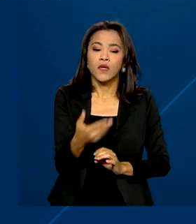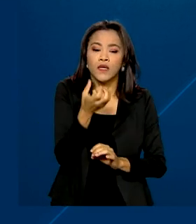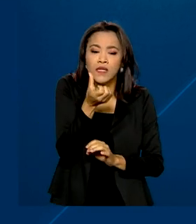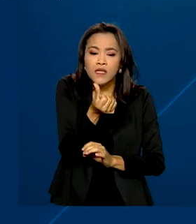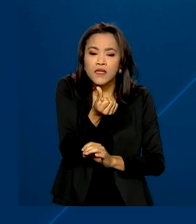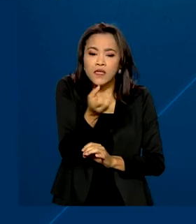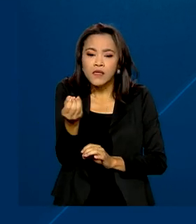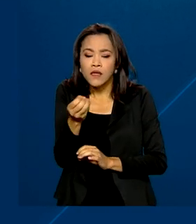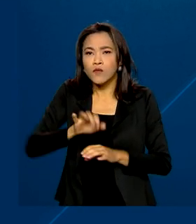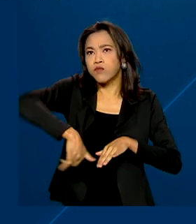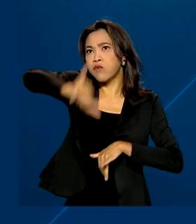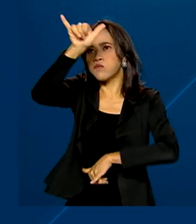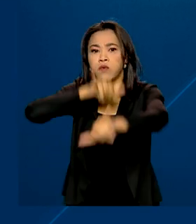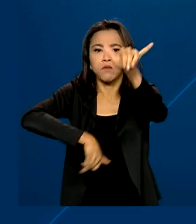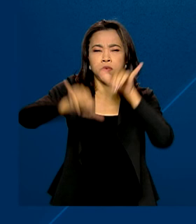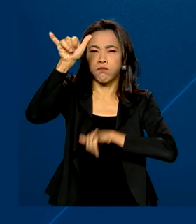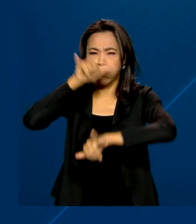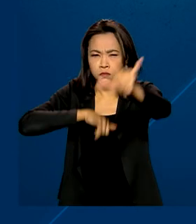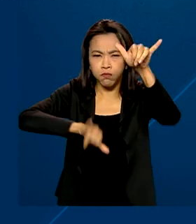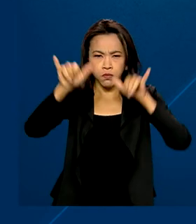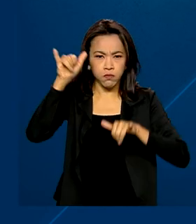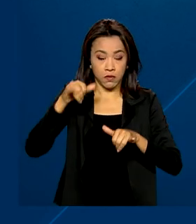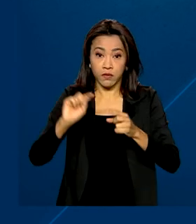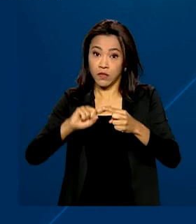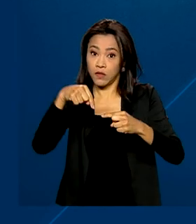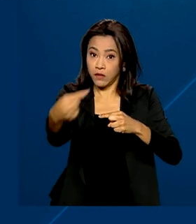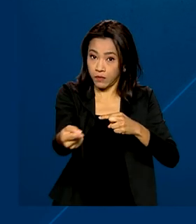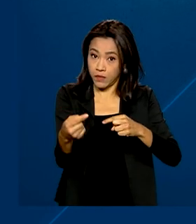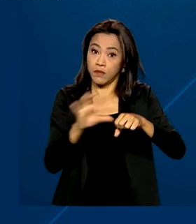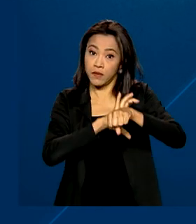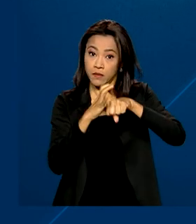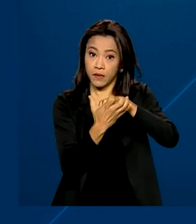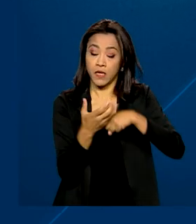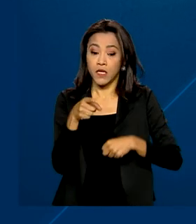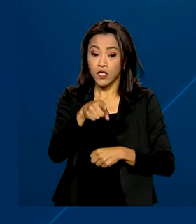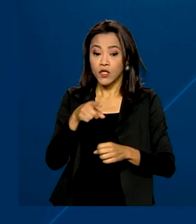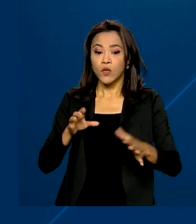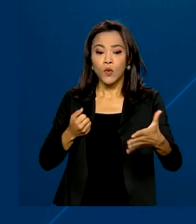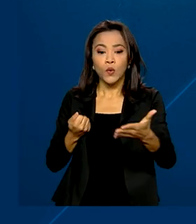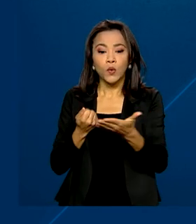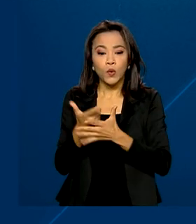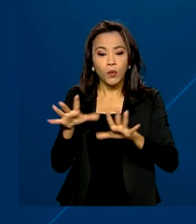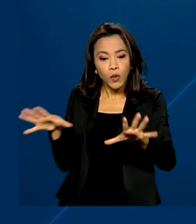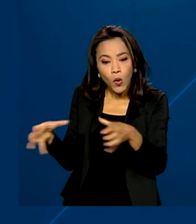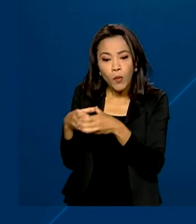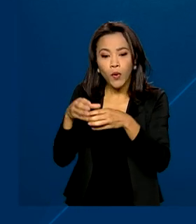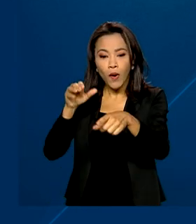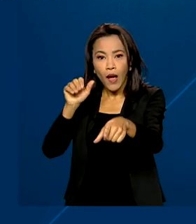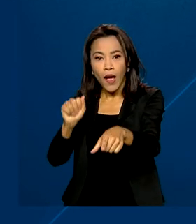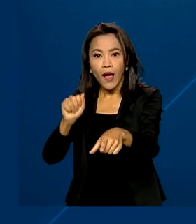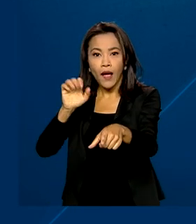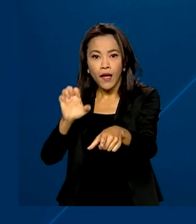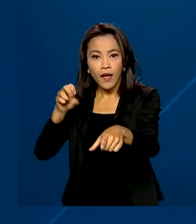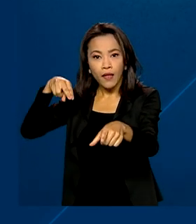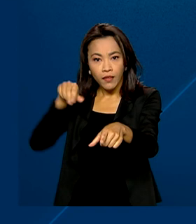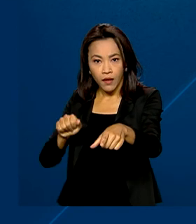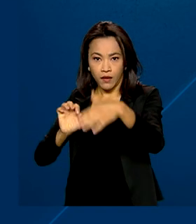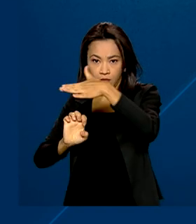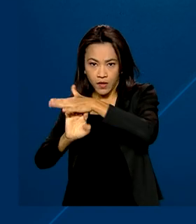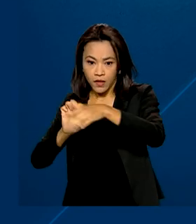600 voos diários números para academia o bloco foi adquirido pelo grupo espanhol a Arena Internacional